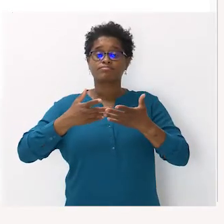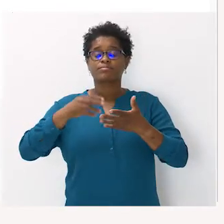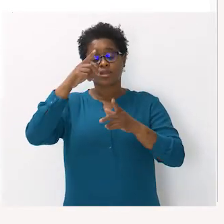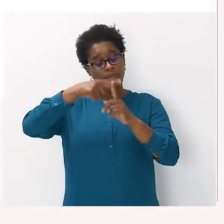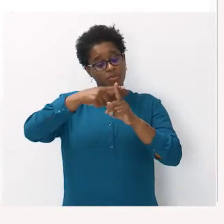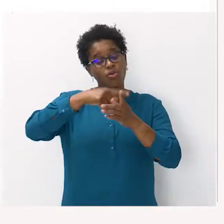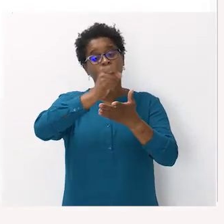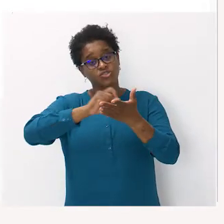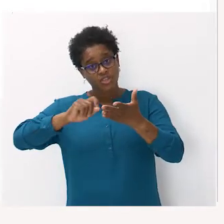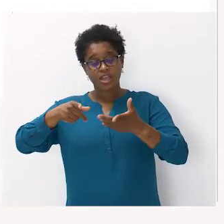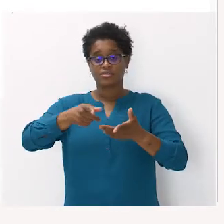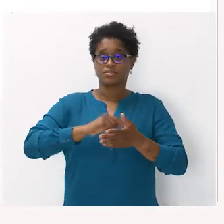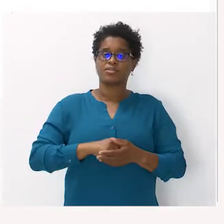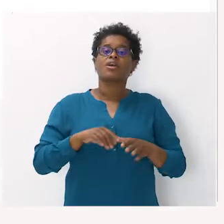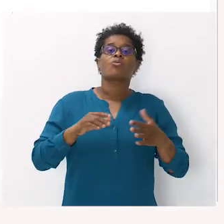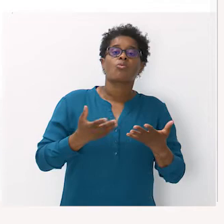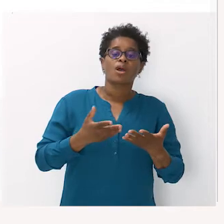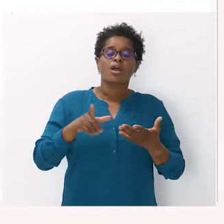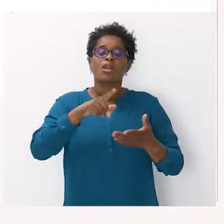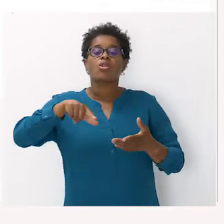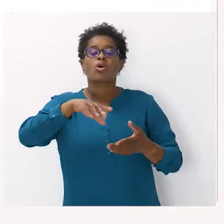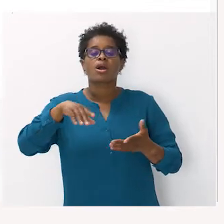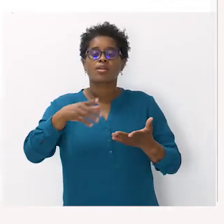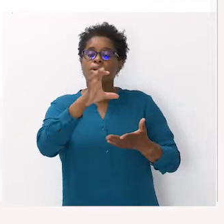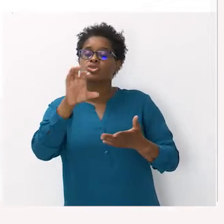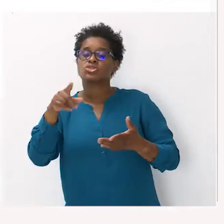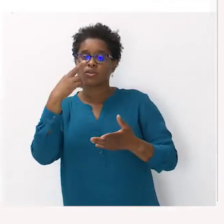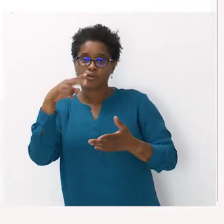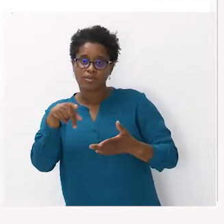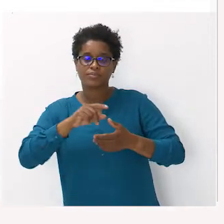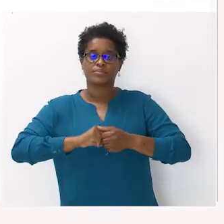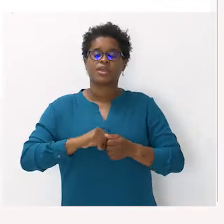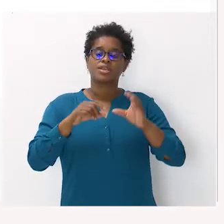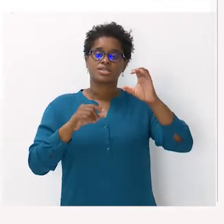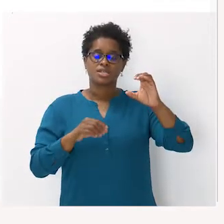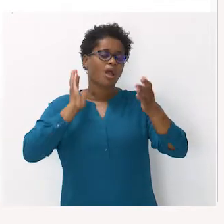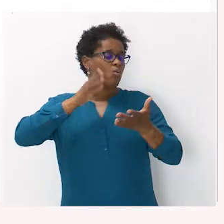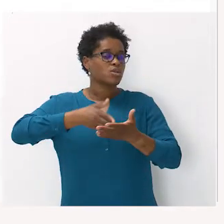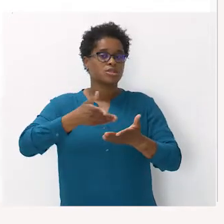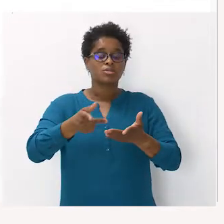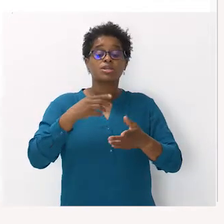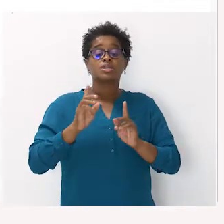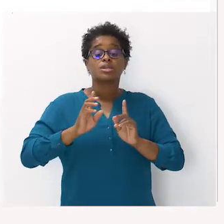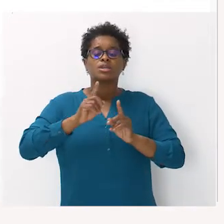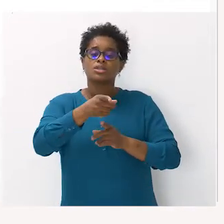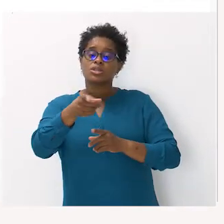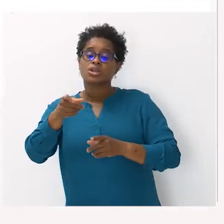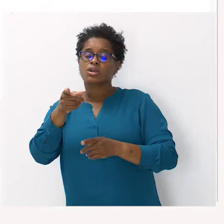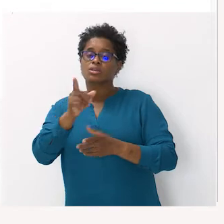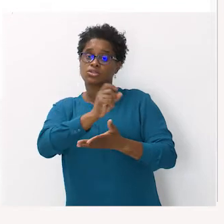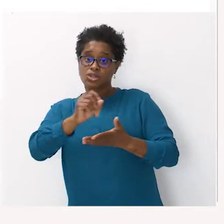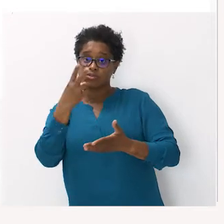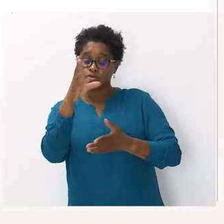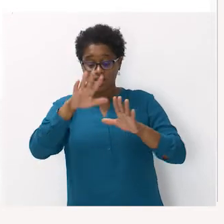temperatura registrada? Em que local se verificou? A linha C, a última, indica duas cidades